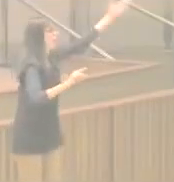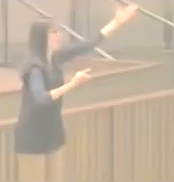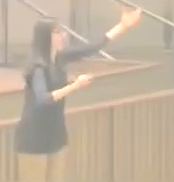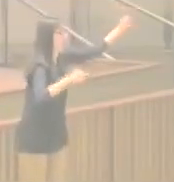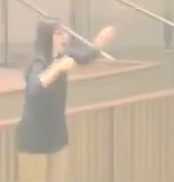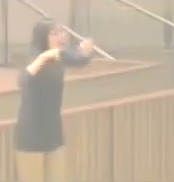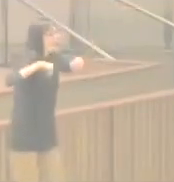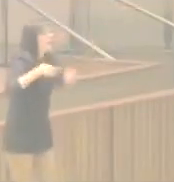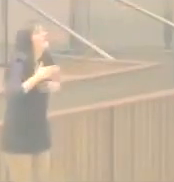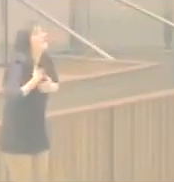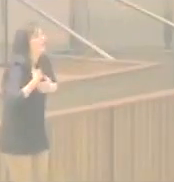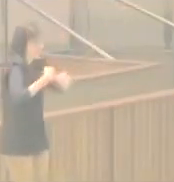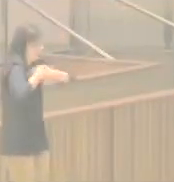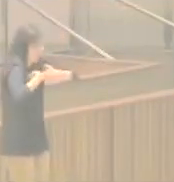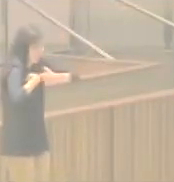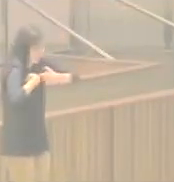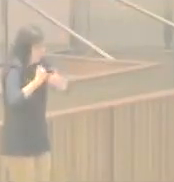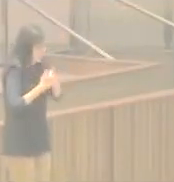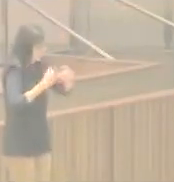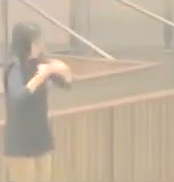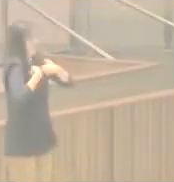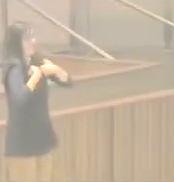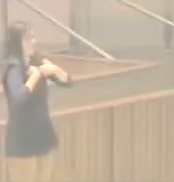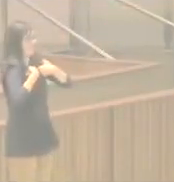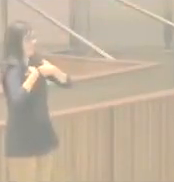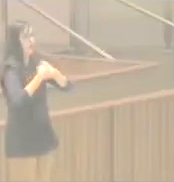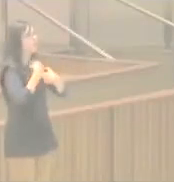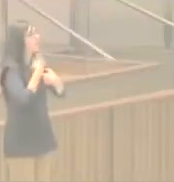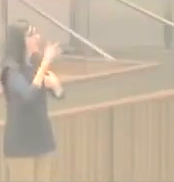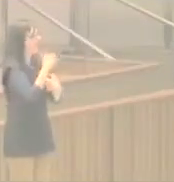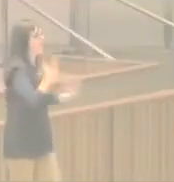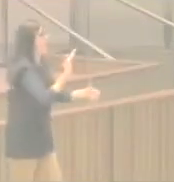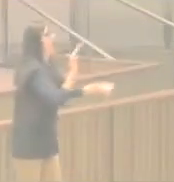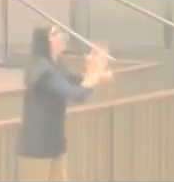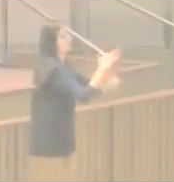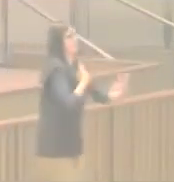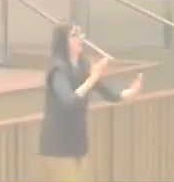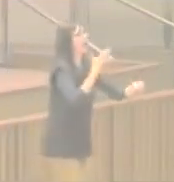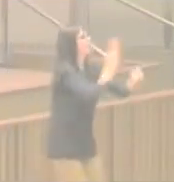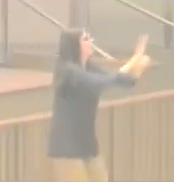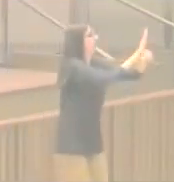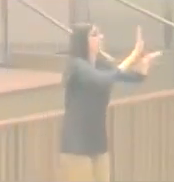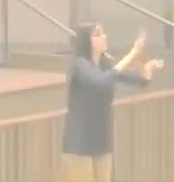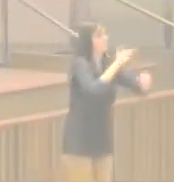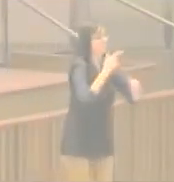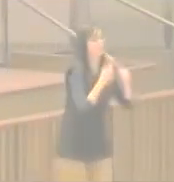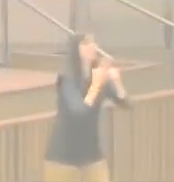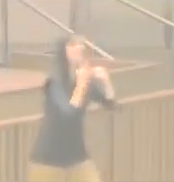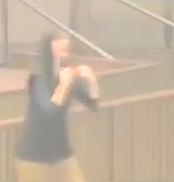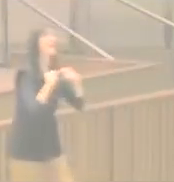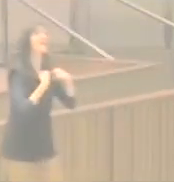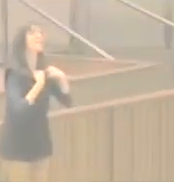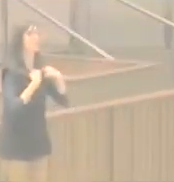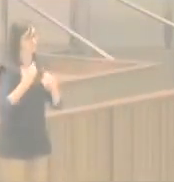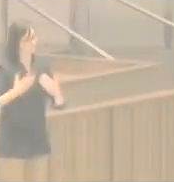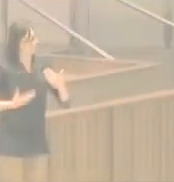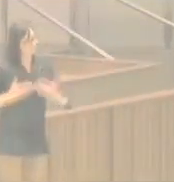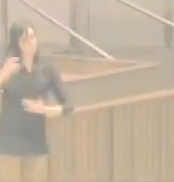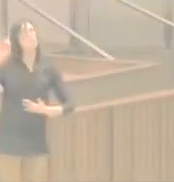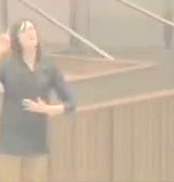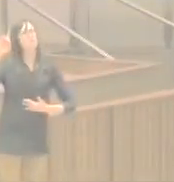centro, porque não dá para a gente servir a Deus se a gente não tem coragem de declarar que Ele é o Senhor da nossa vida para qualquer